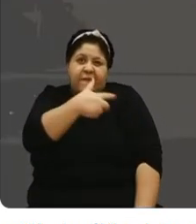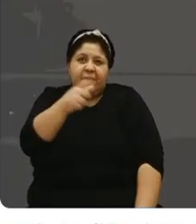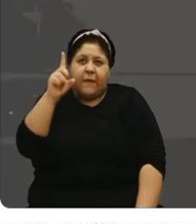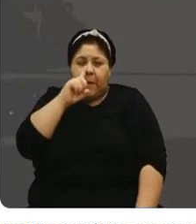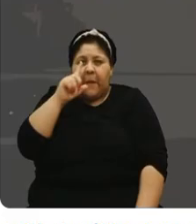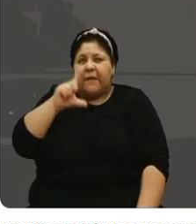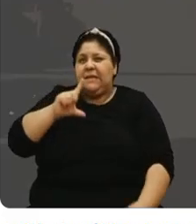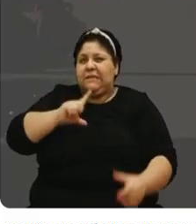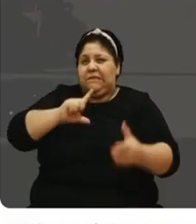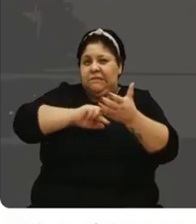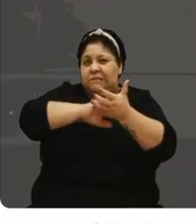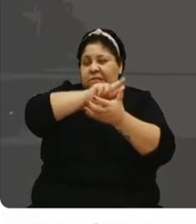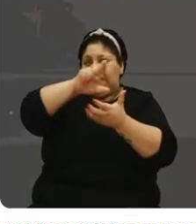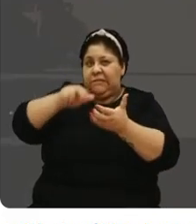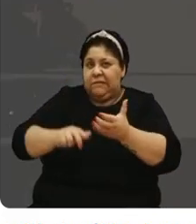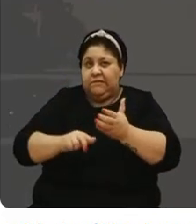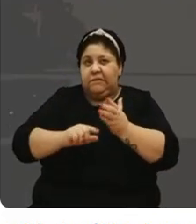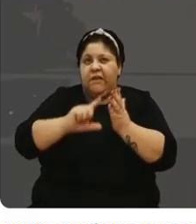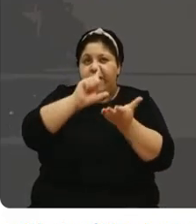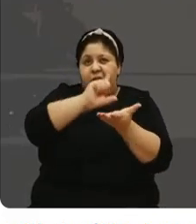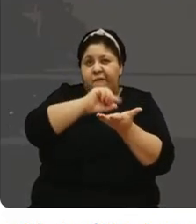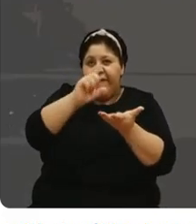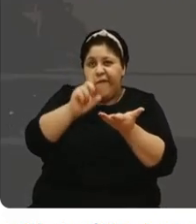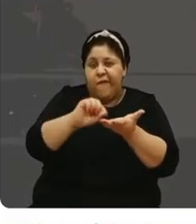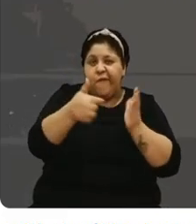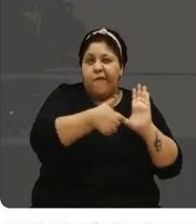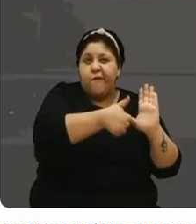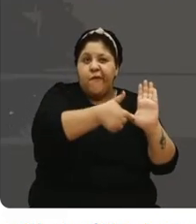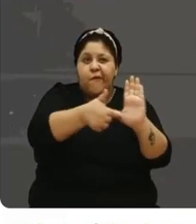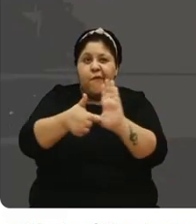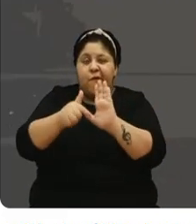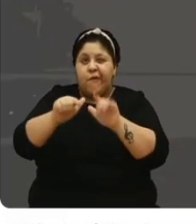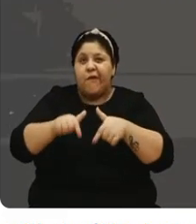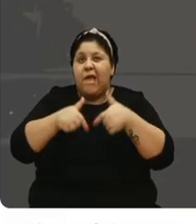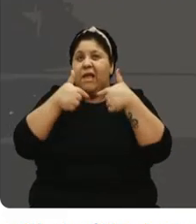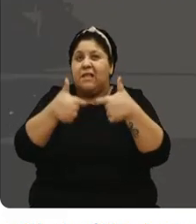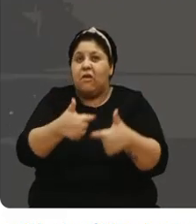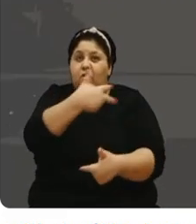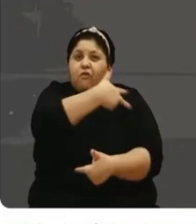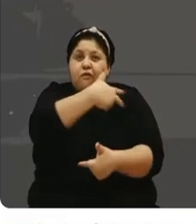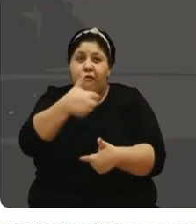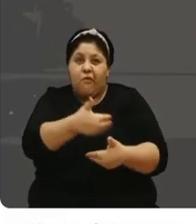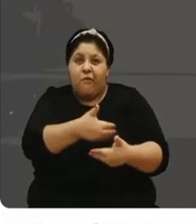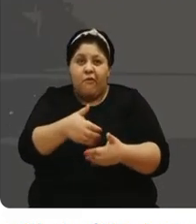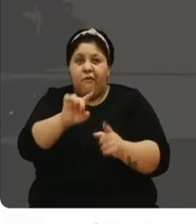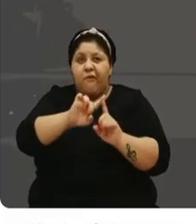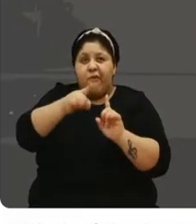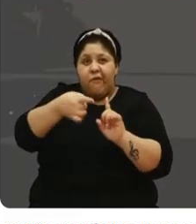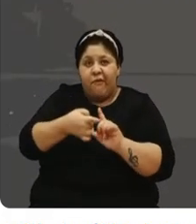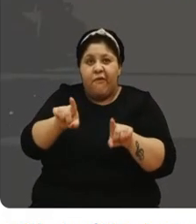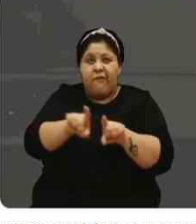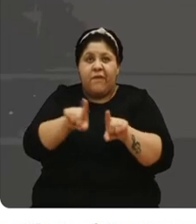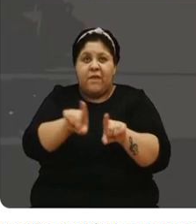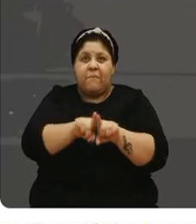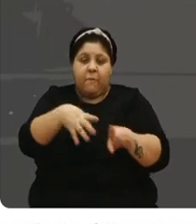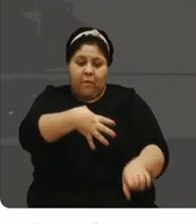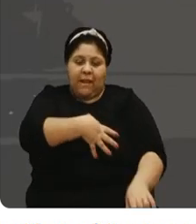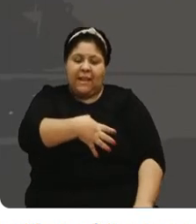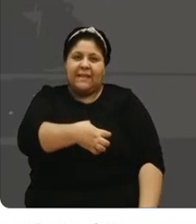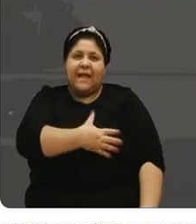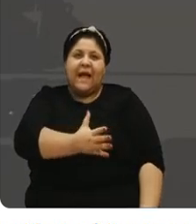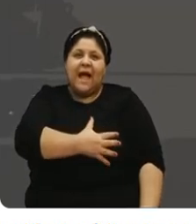tem vários artigos mostrando as reações vacinais nos bebês, pela gestação, pelo aleitamento